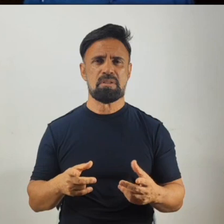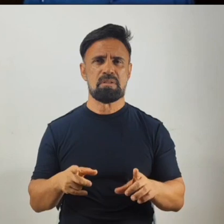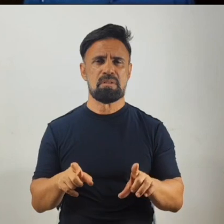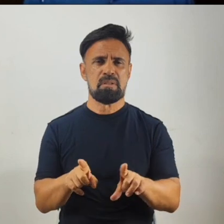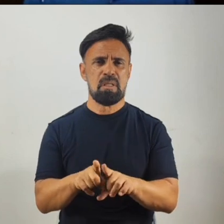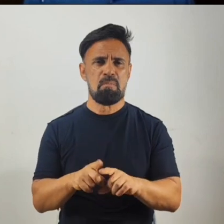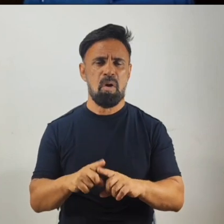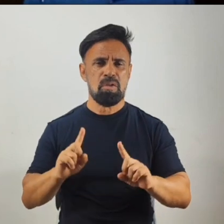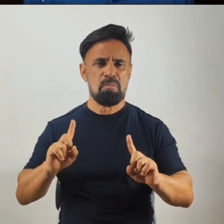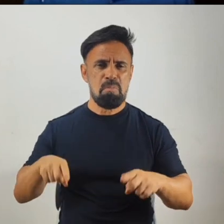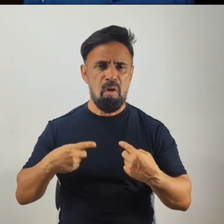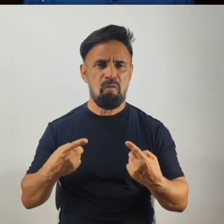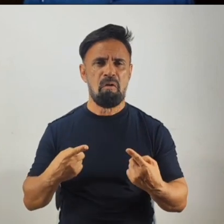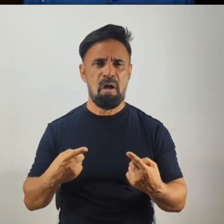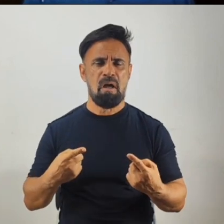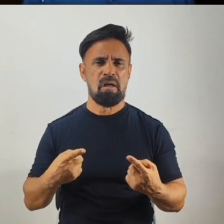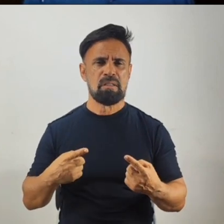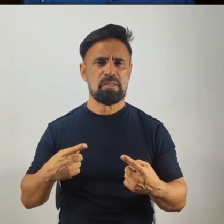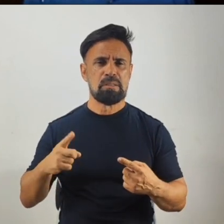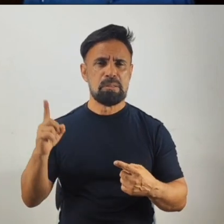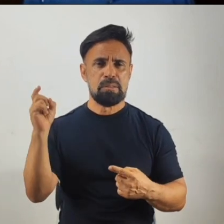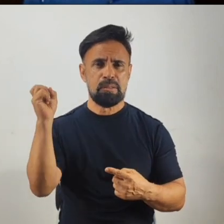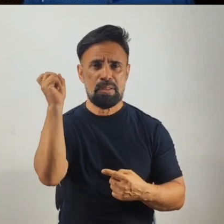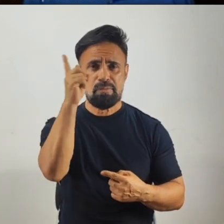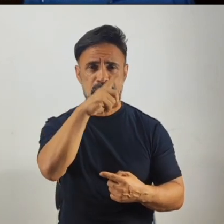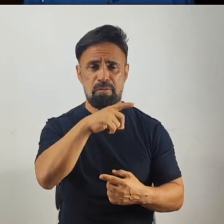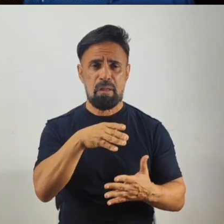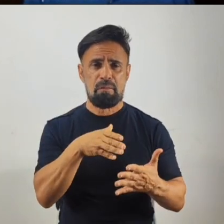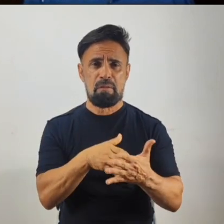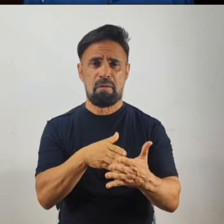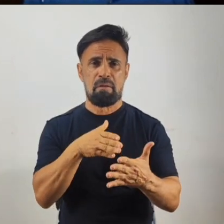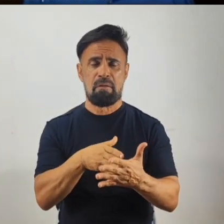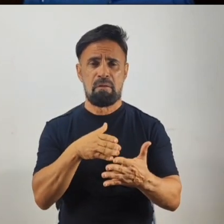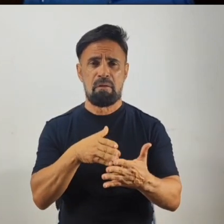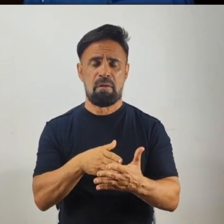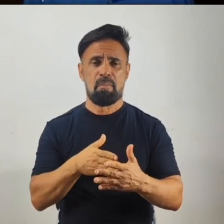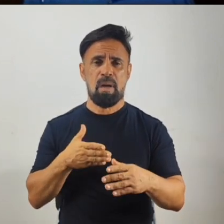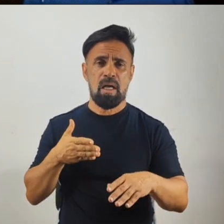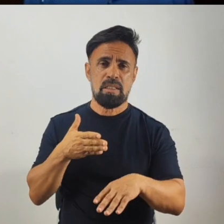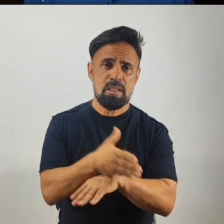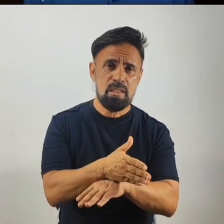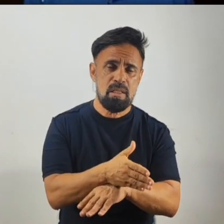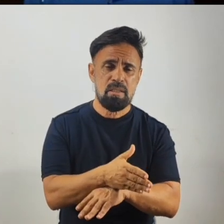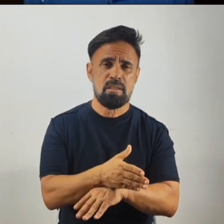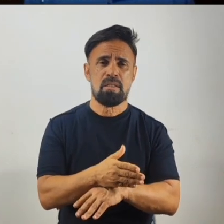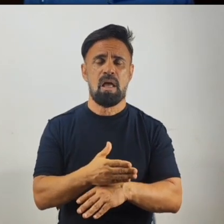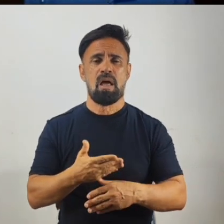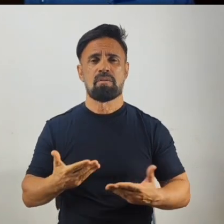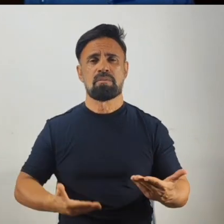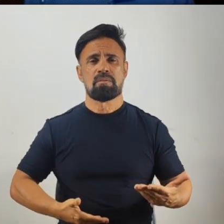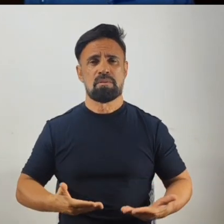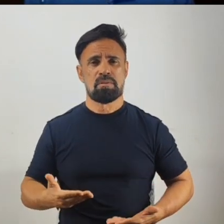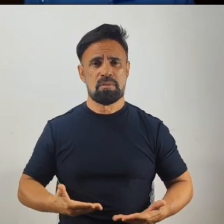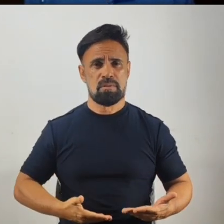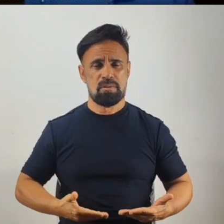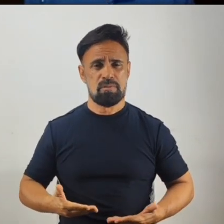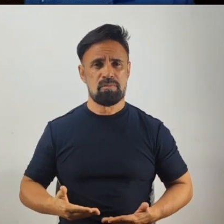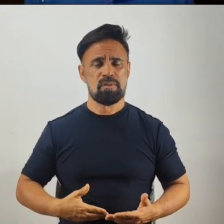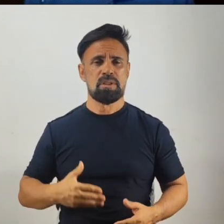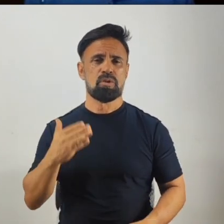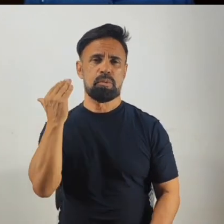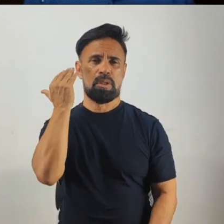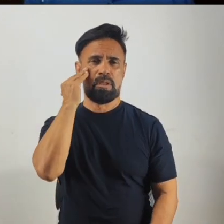e sensoriais que possam provocar dificuldades para acessar os